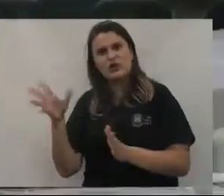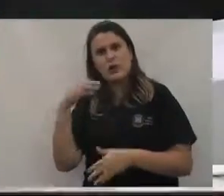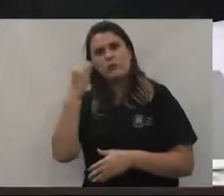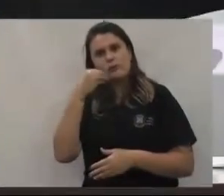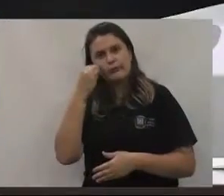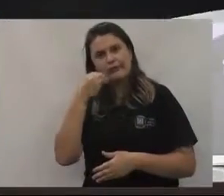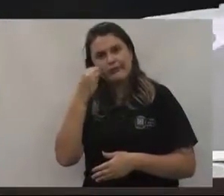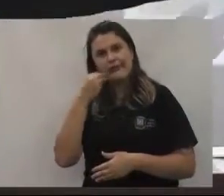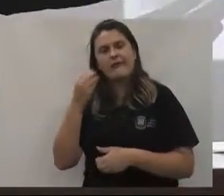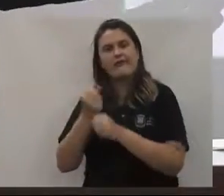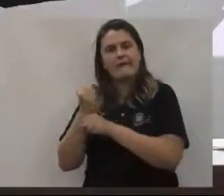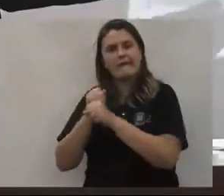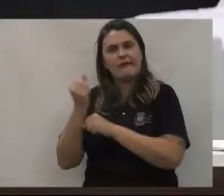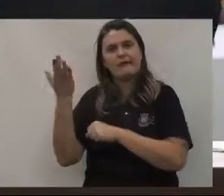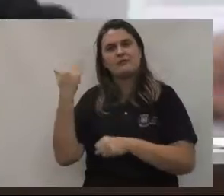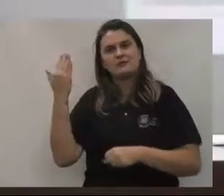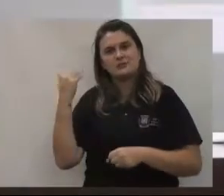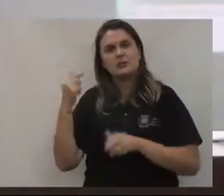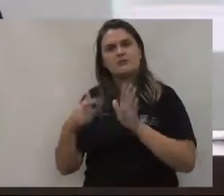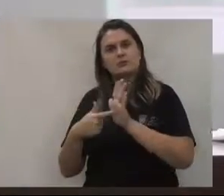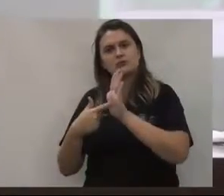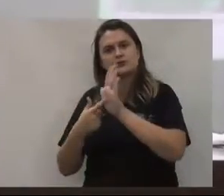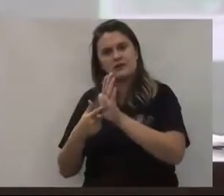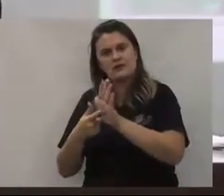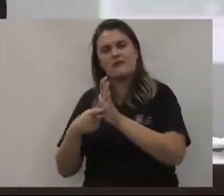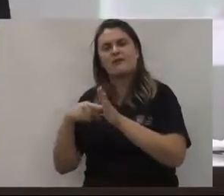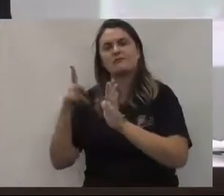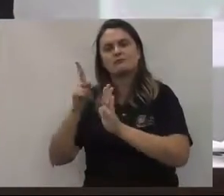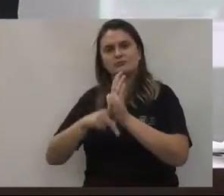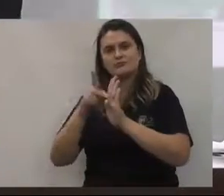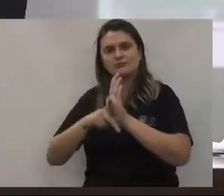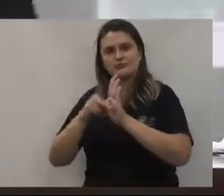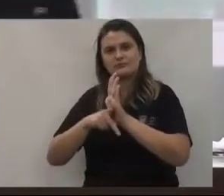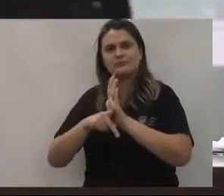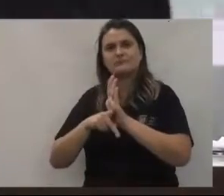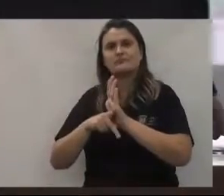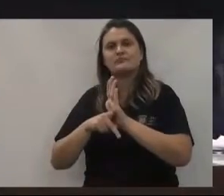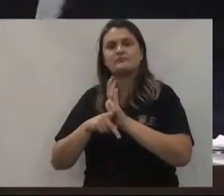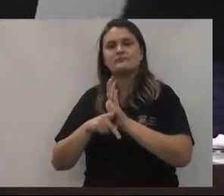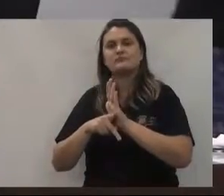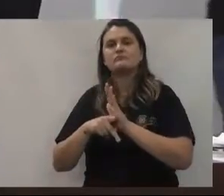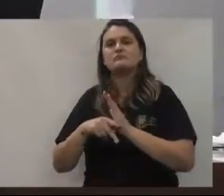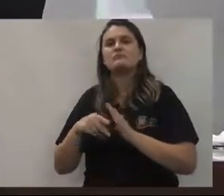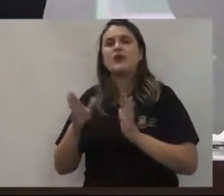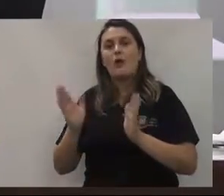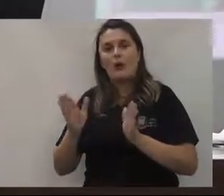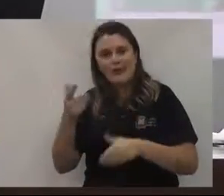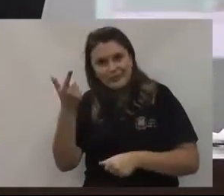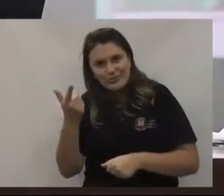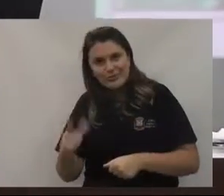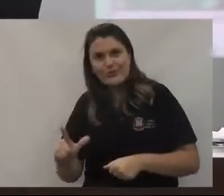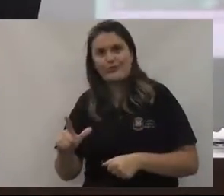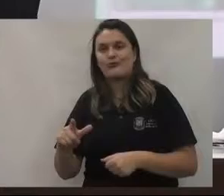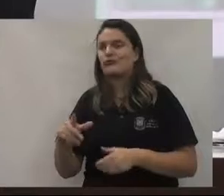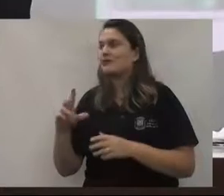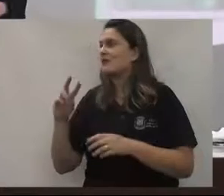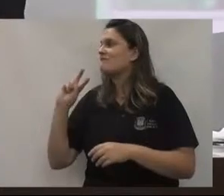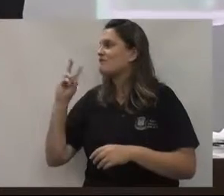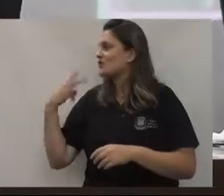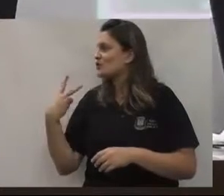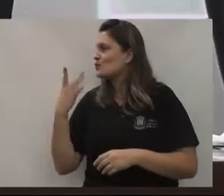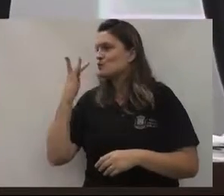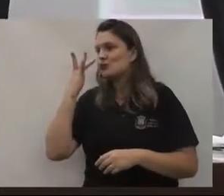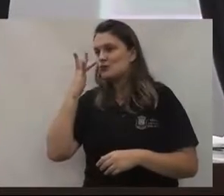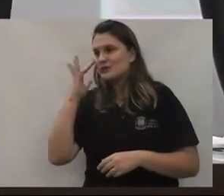de, em legislaturas anteriores, estar expondo um determinado projeto, é uma nova legislatura. Muitos dos senhores vereadores não